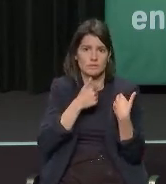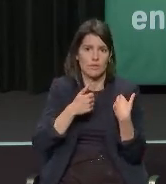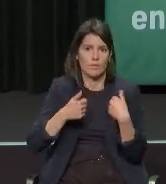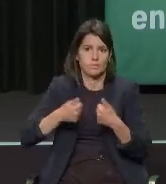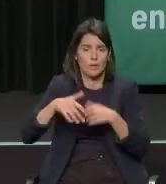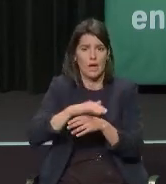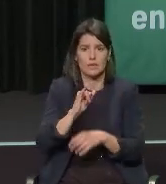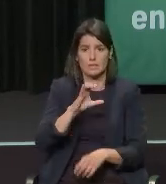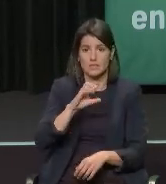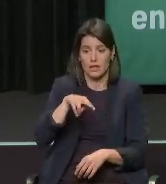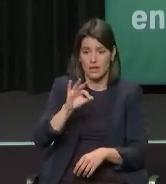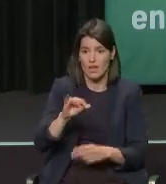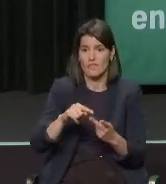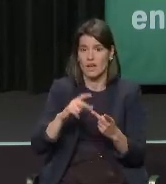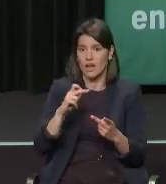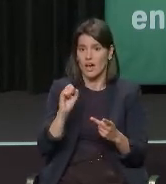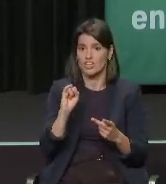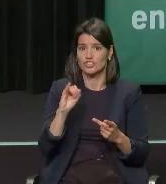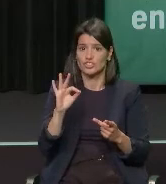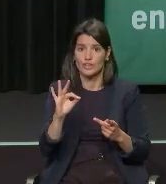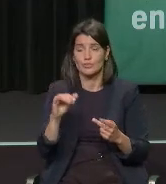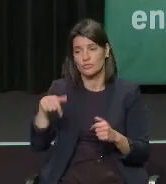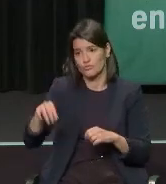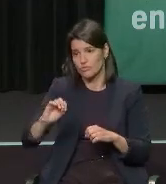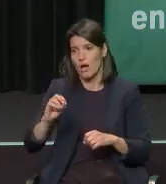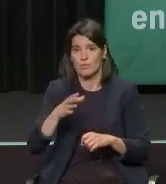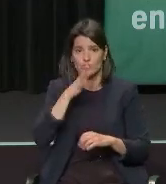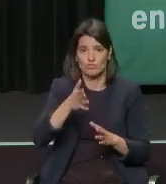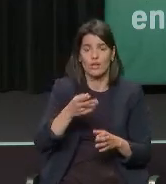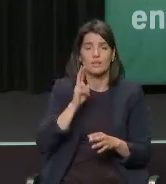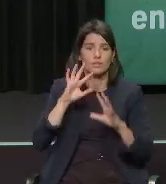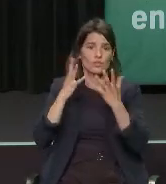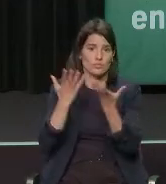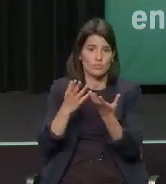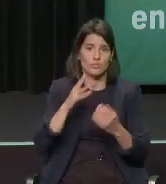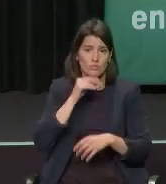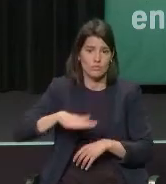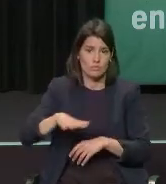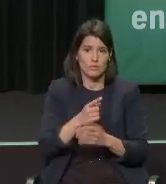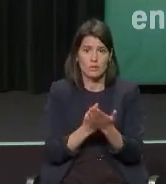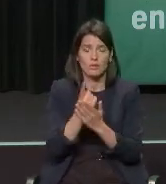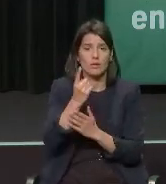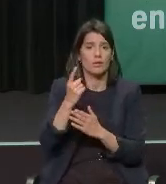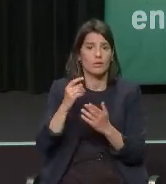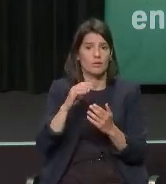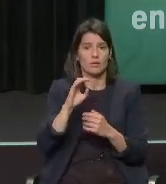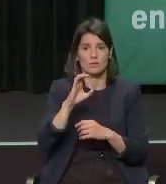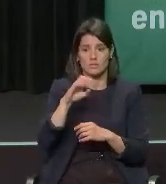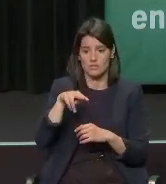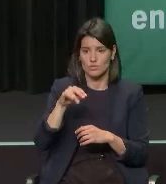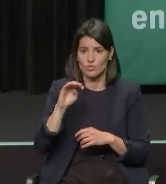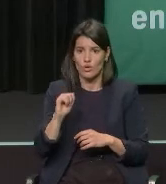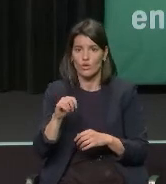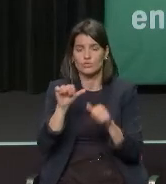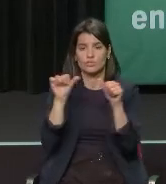o ICNF, a AGIF, não está cá, mas foi mencionada a Direção-Geral do Território, com o seu SMOS, o Sistema de